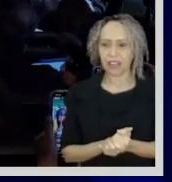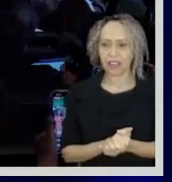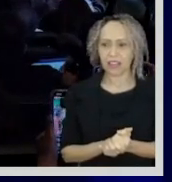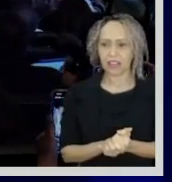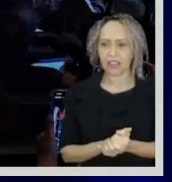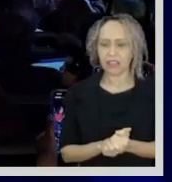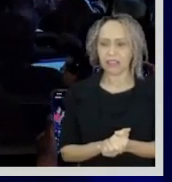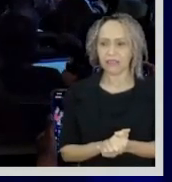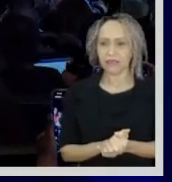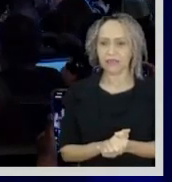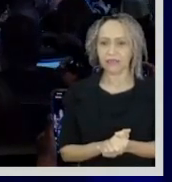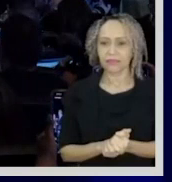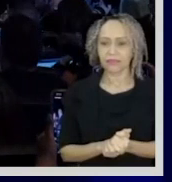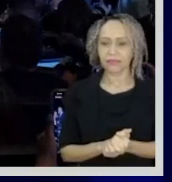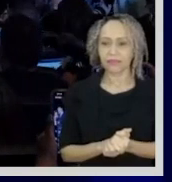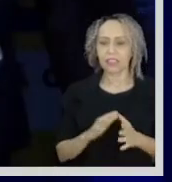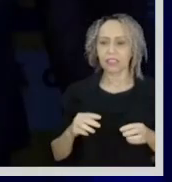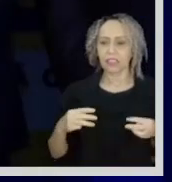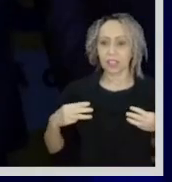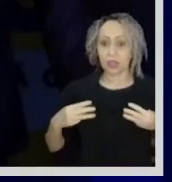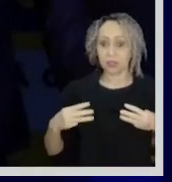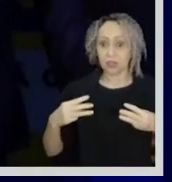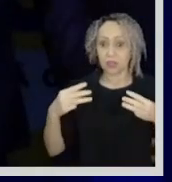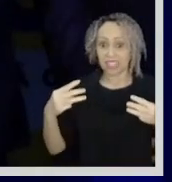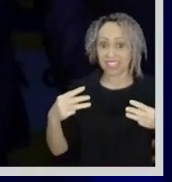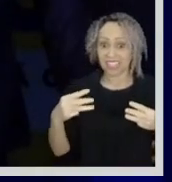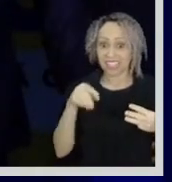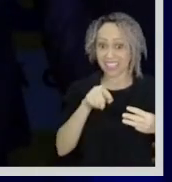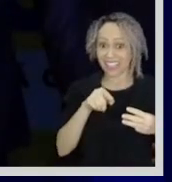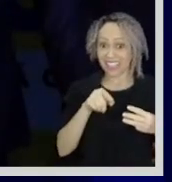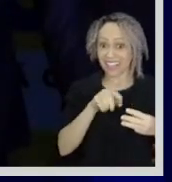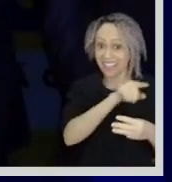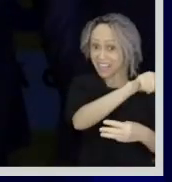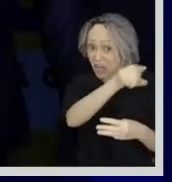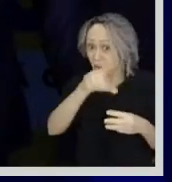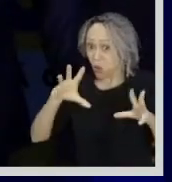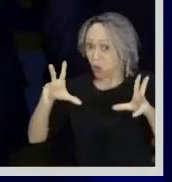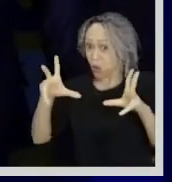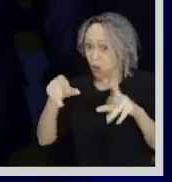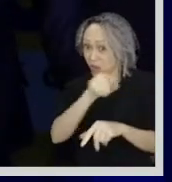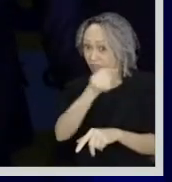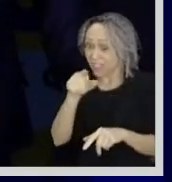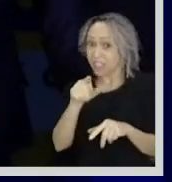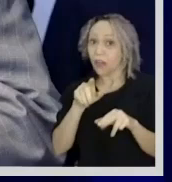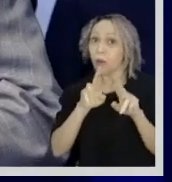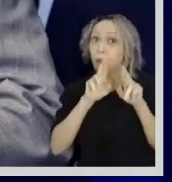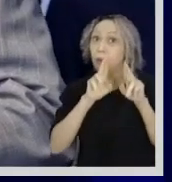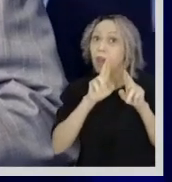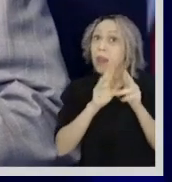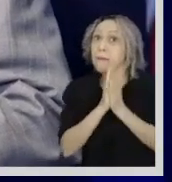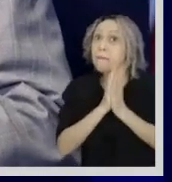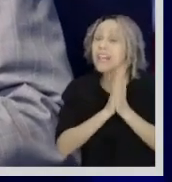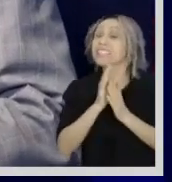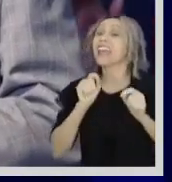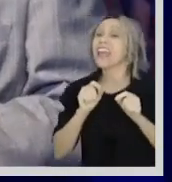para fazer nesses conselhos de administração. Infelizmente, está aí um cabideiro de emprego gigantesco. A gente está reclamando